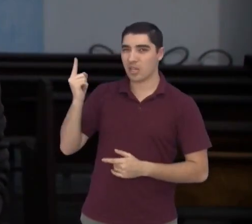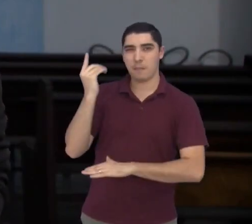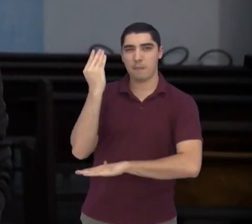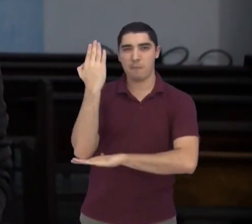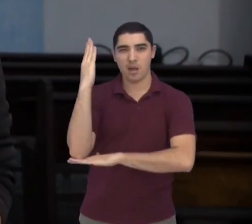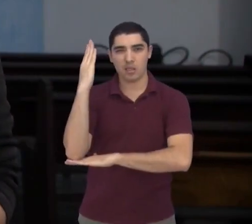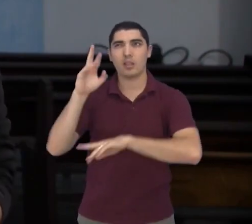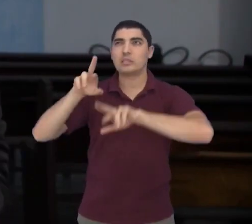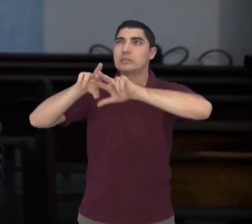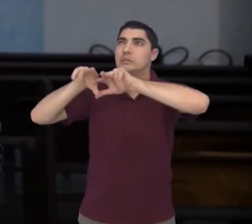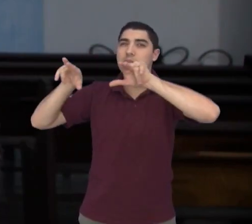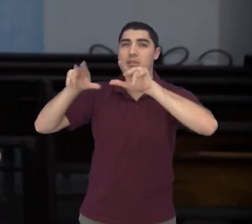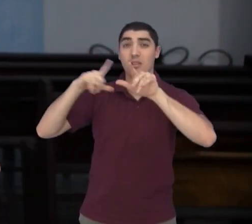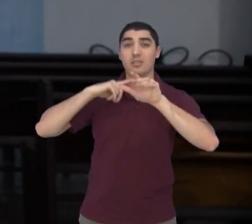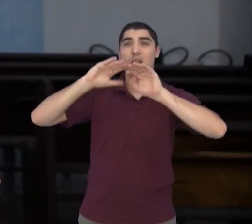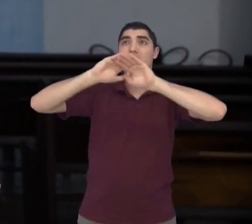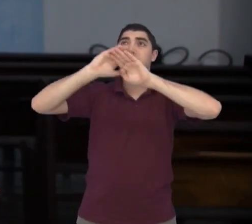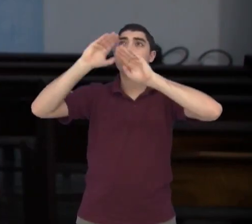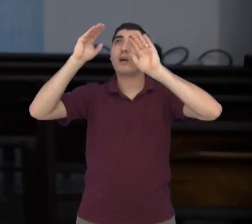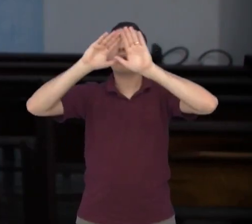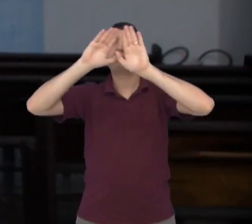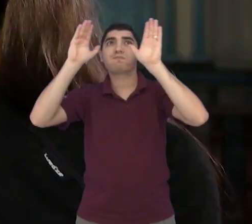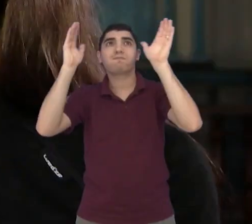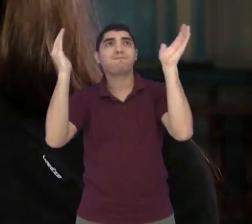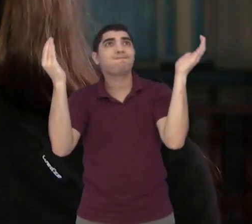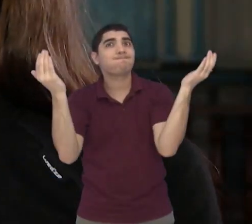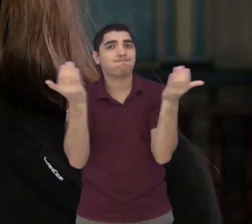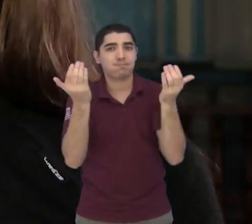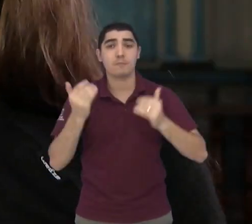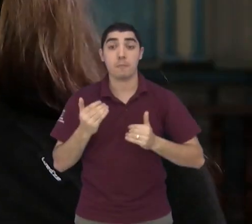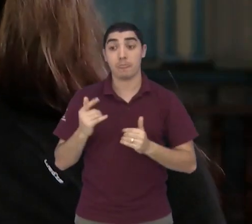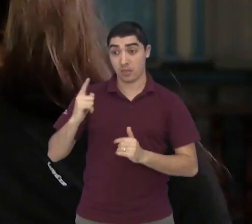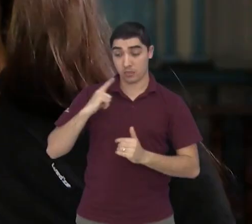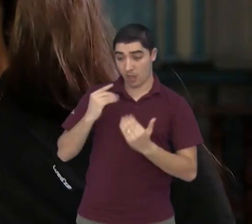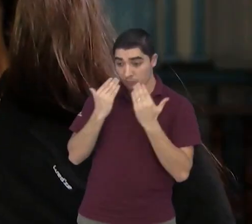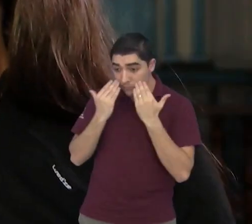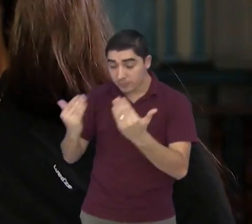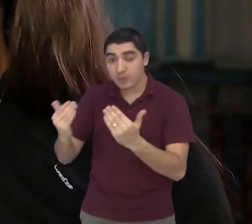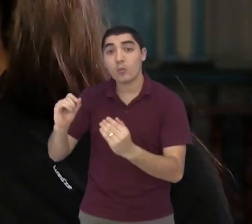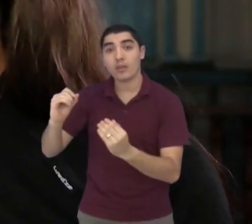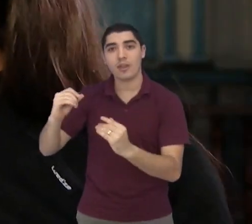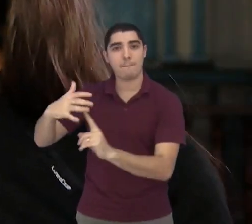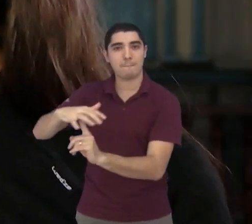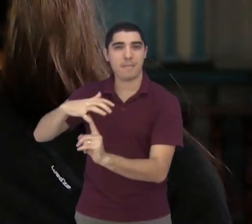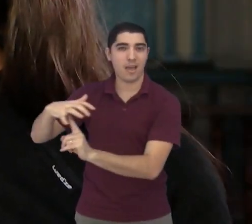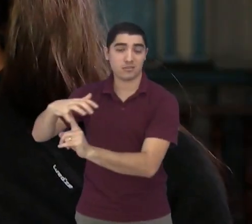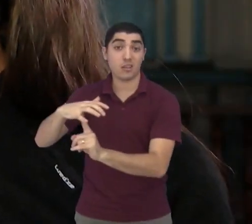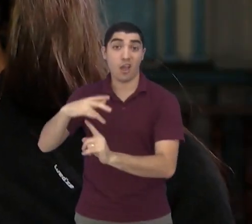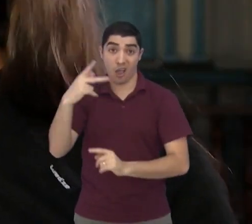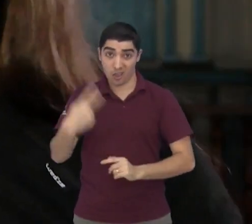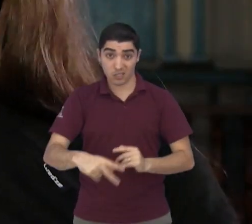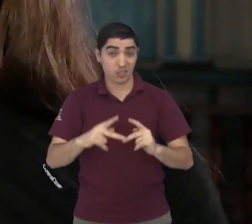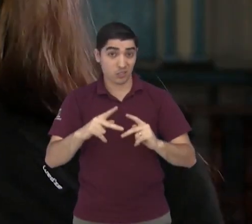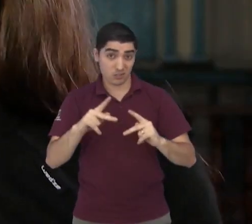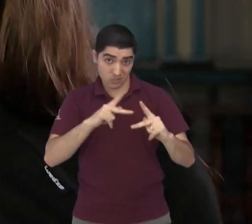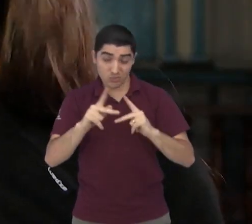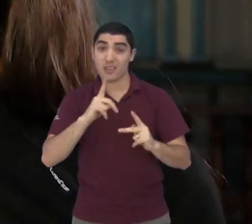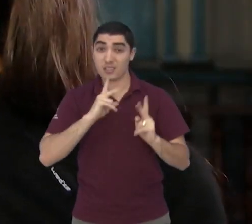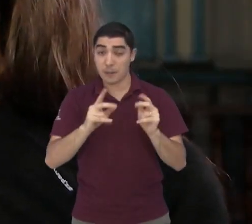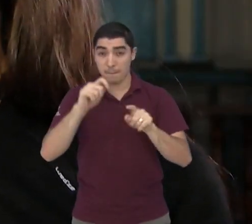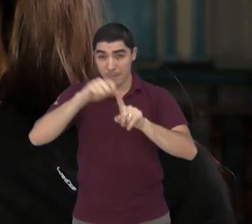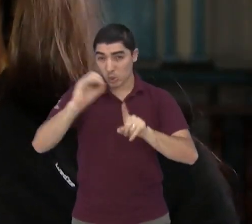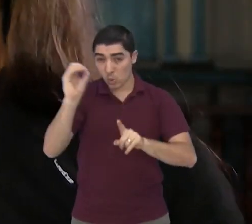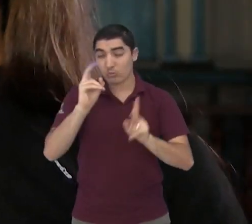madeira. Nós temos a praça na frente. Então, o que mais se tem aqui é cupim. São José dos Campos tem as revoadas de cupim todo mês de